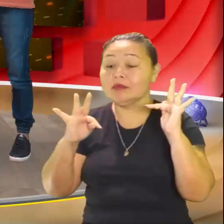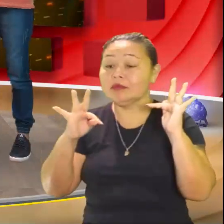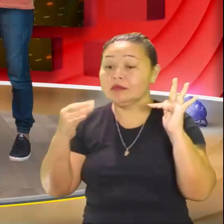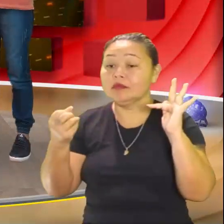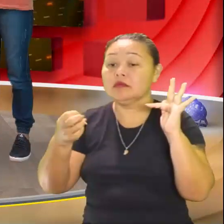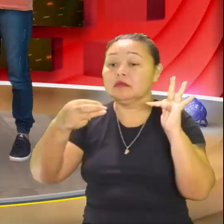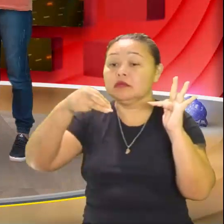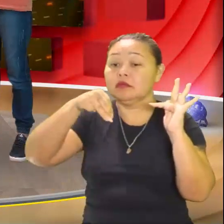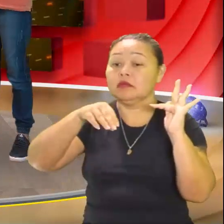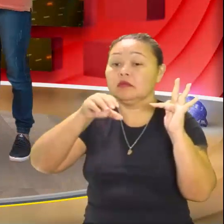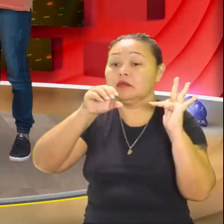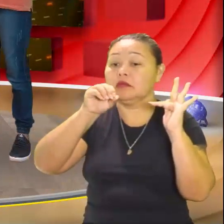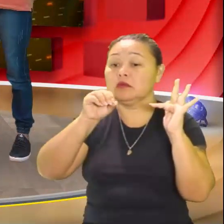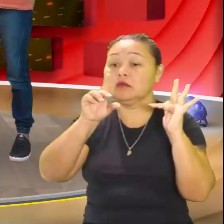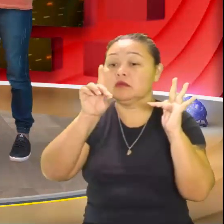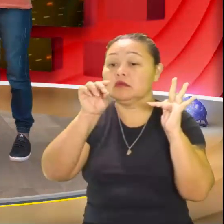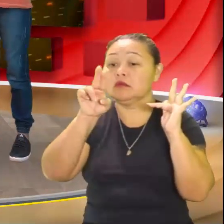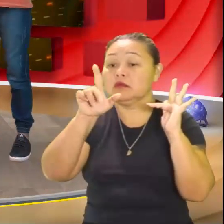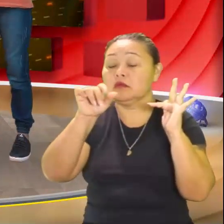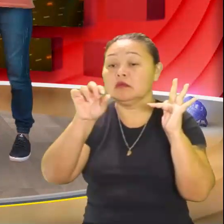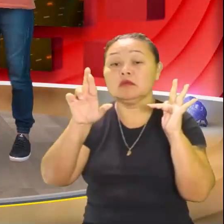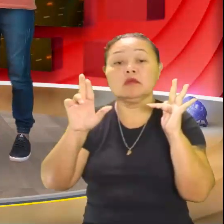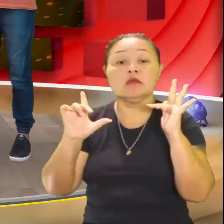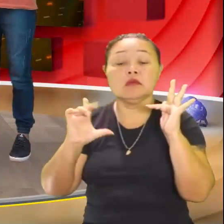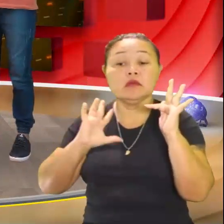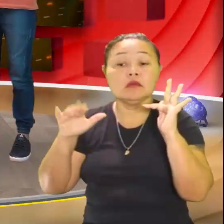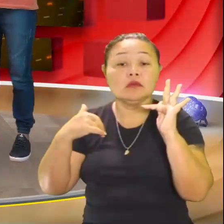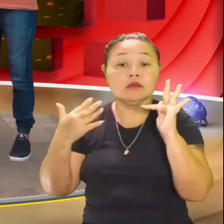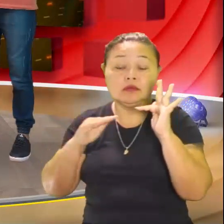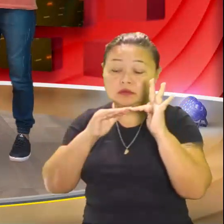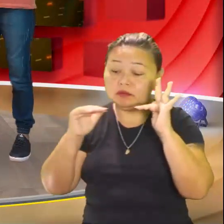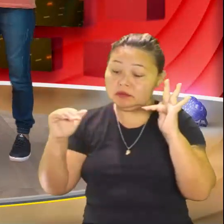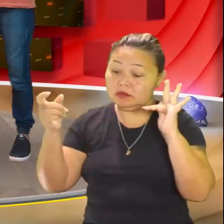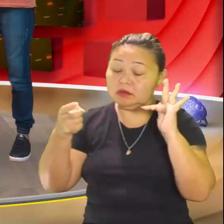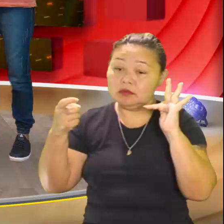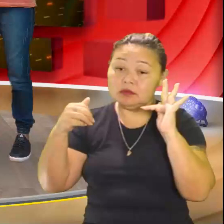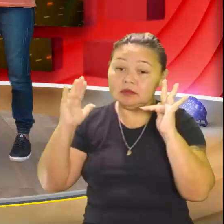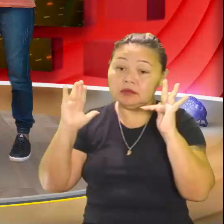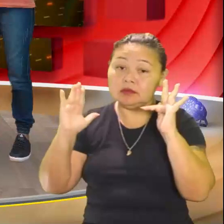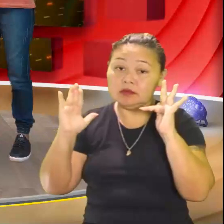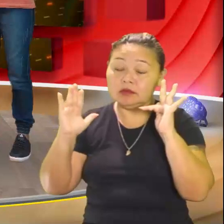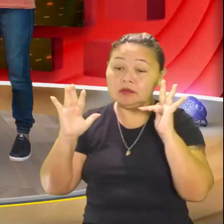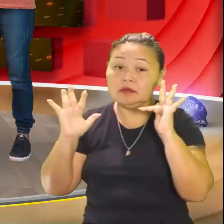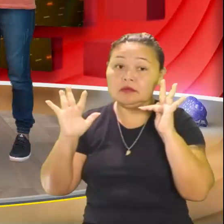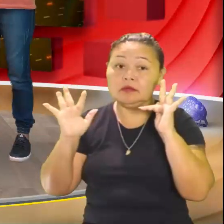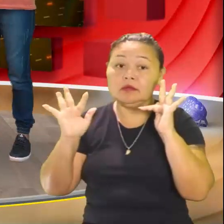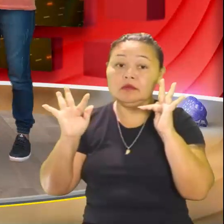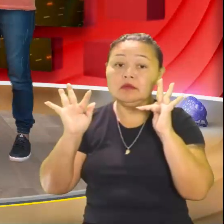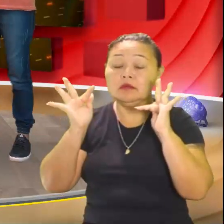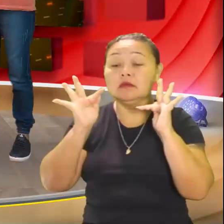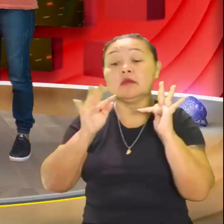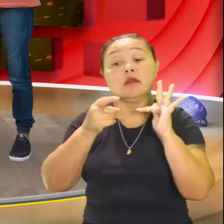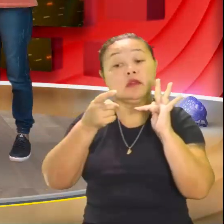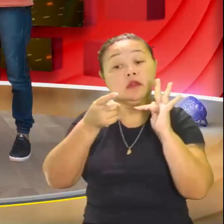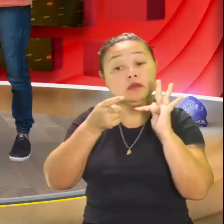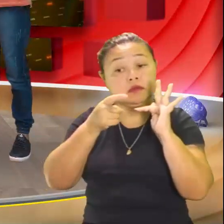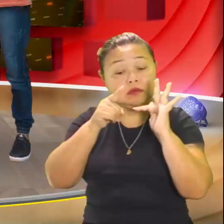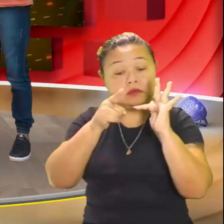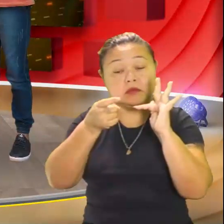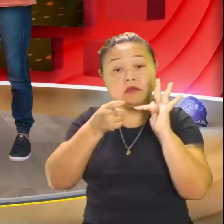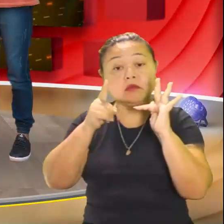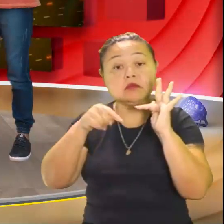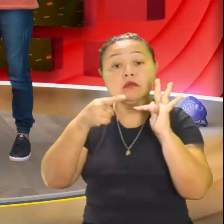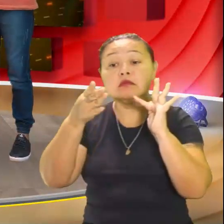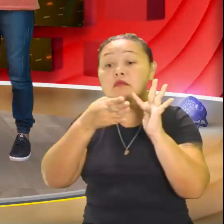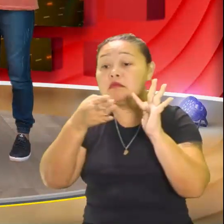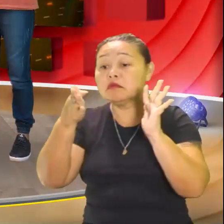Toda para cima do eixo X, né? Toda a pressão desse x. E agora o detalhe. É f de módulo de x ou de x mais 1? Como é que